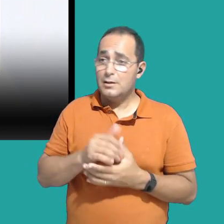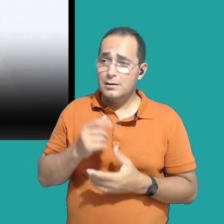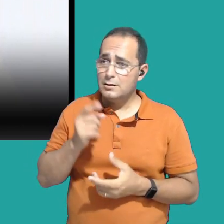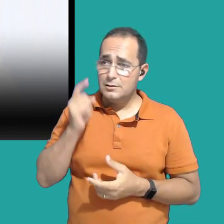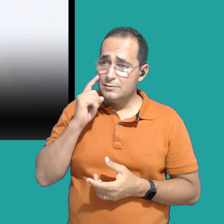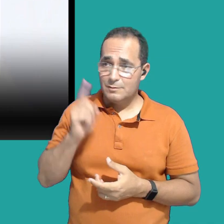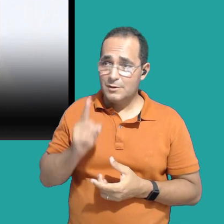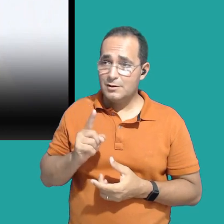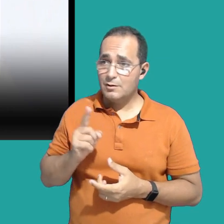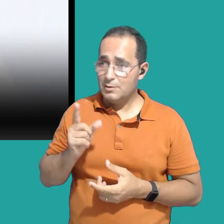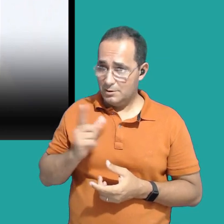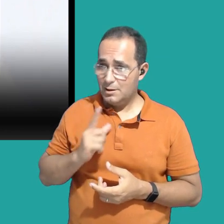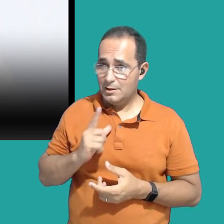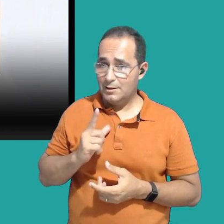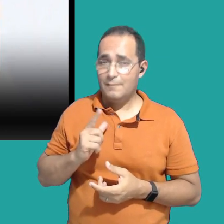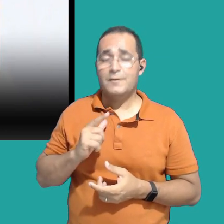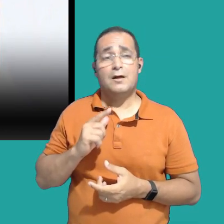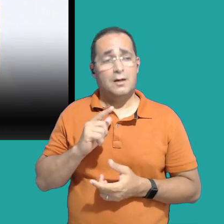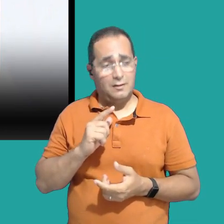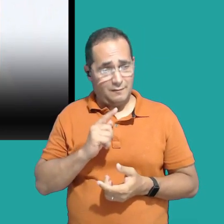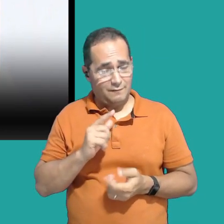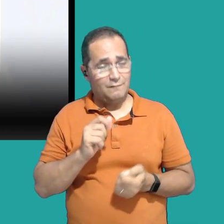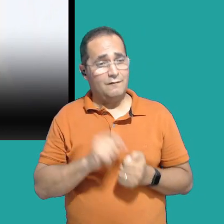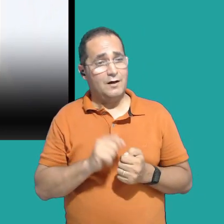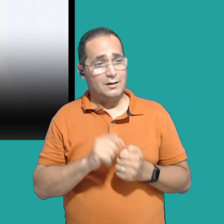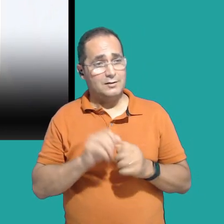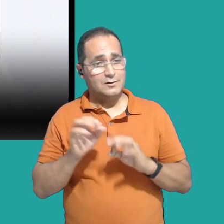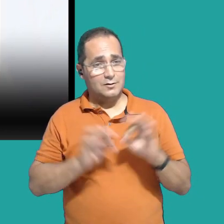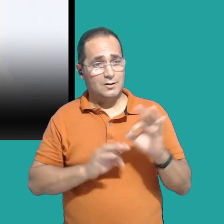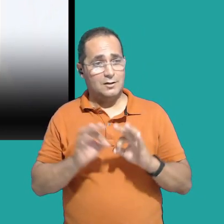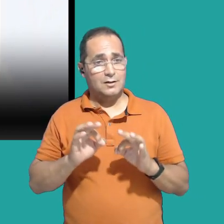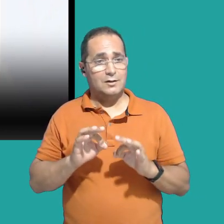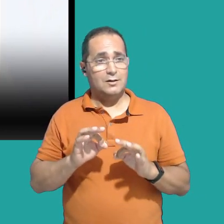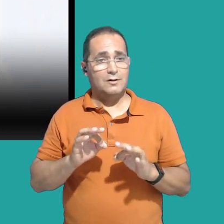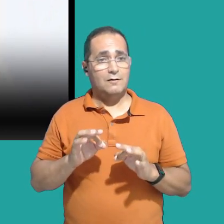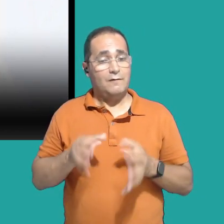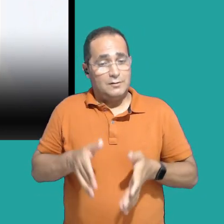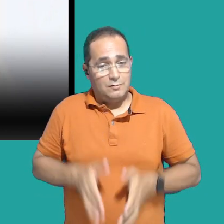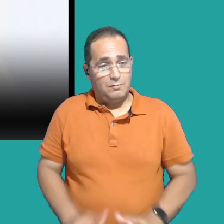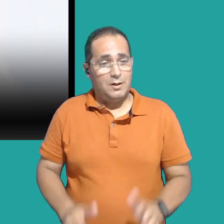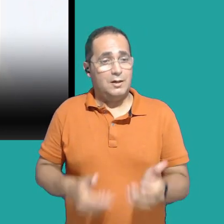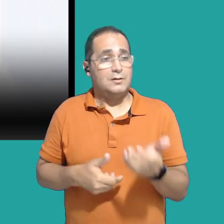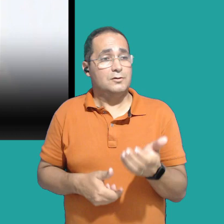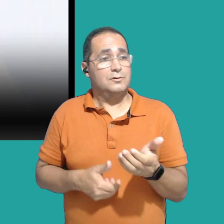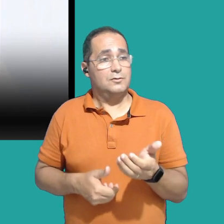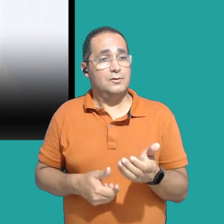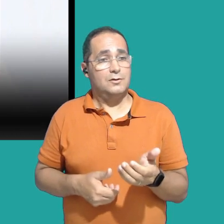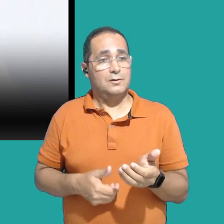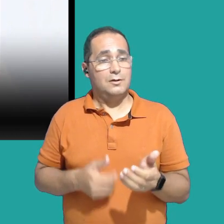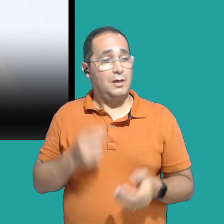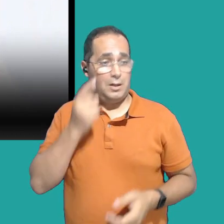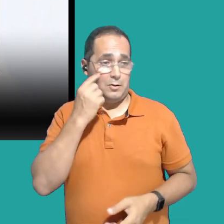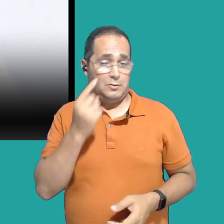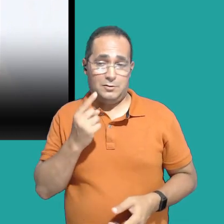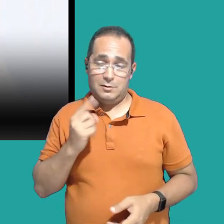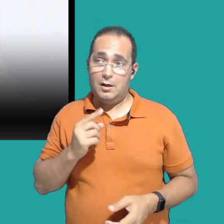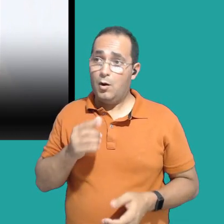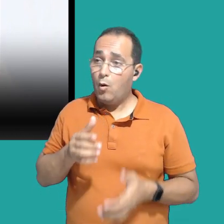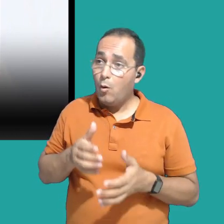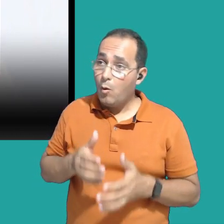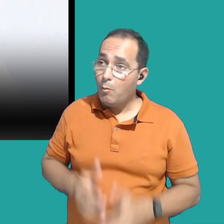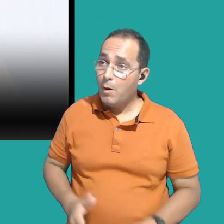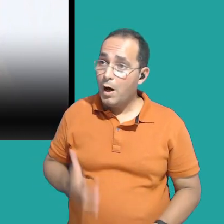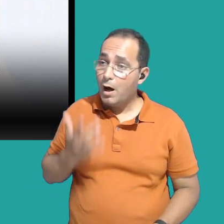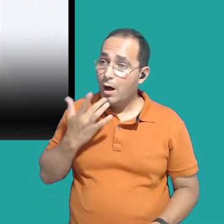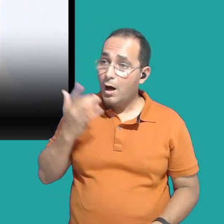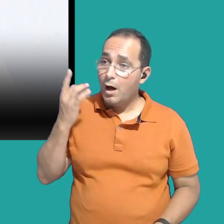casamento. Eu achava que ela só Caraca, eu não fazia. sabia não, que ela É, tinha isso ela como faz, ela faz com casamento, faz com parto, né? Então,